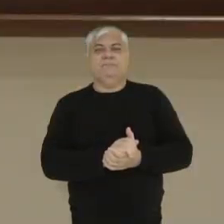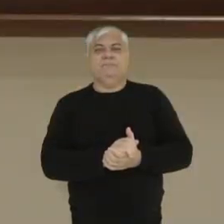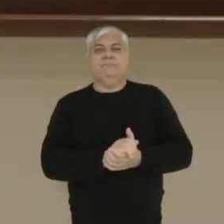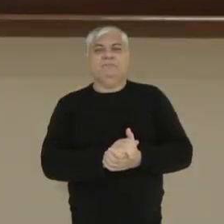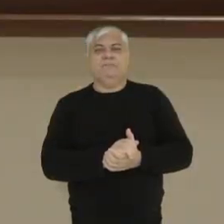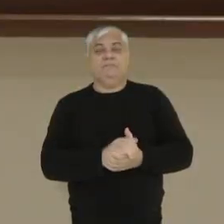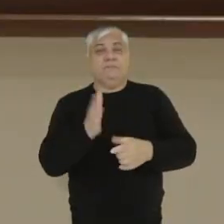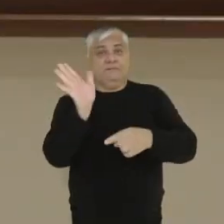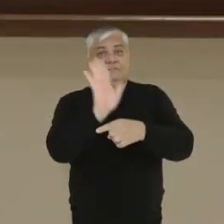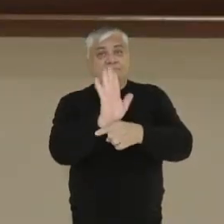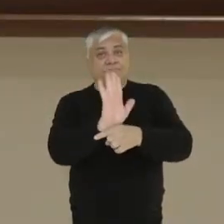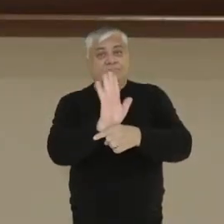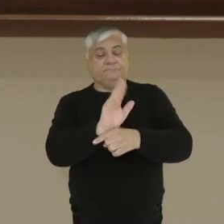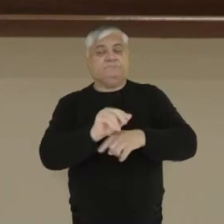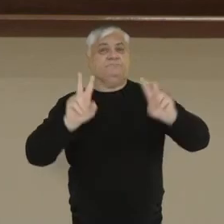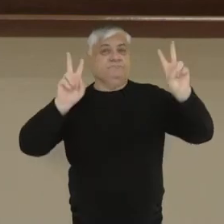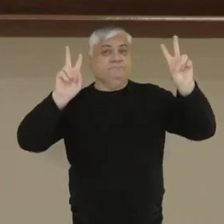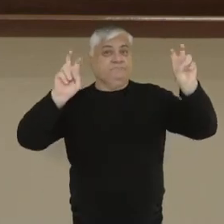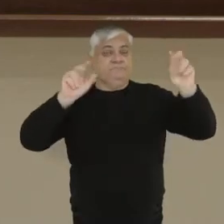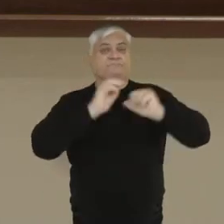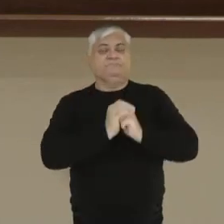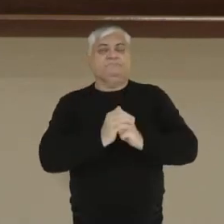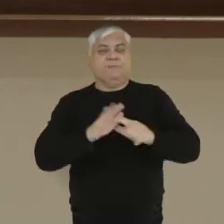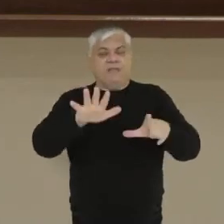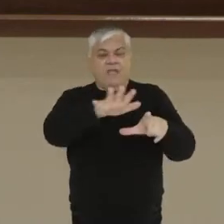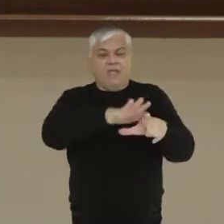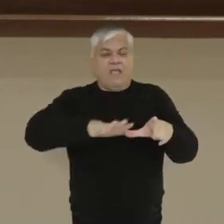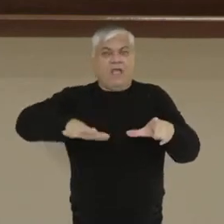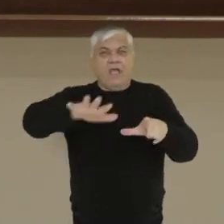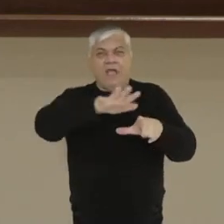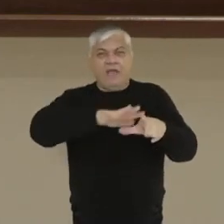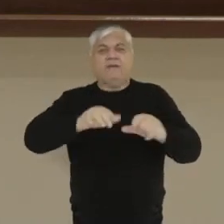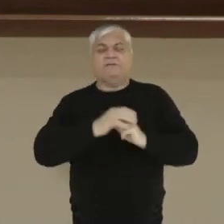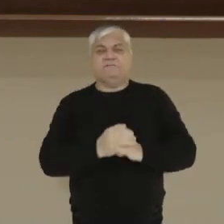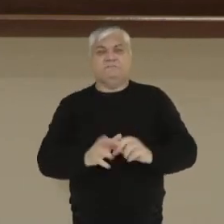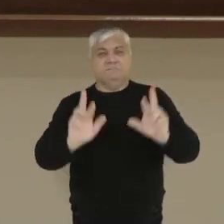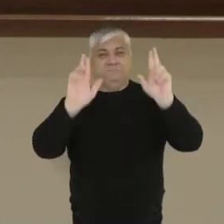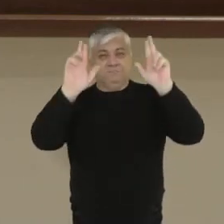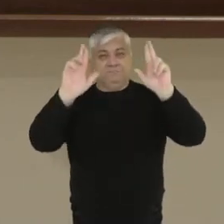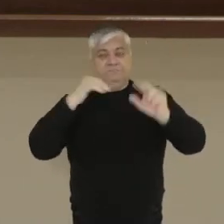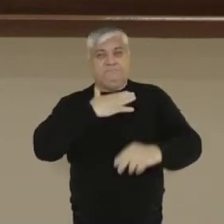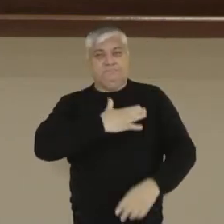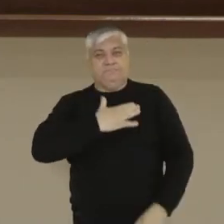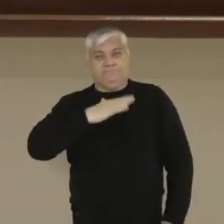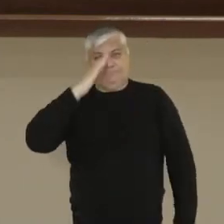Então, neste vídeo, nós falamos sobre a área das figuras planas. Espero que vocês tenham